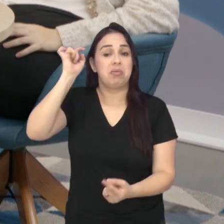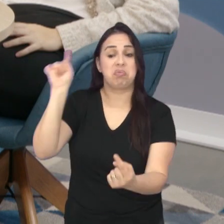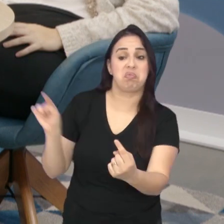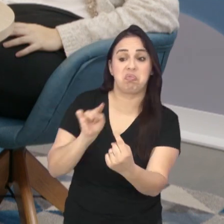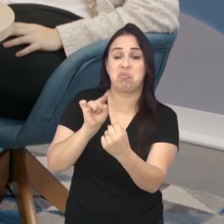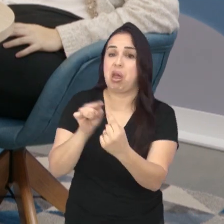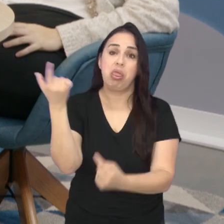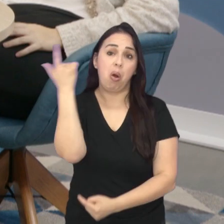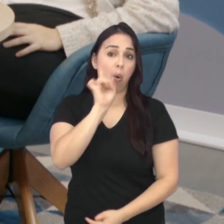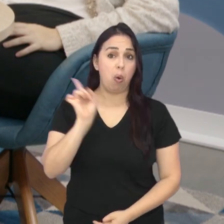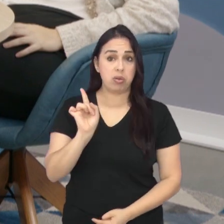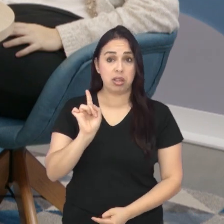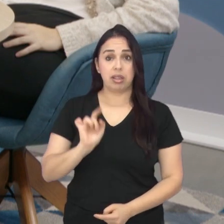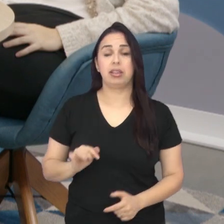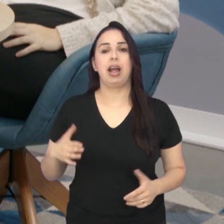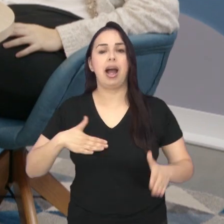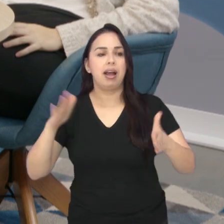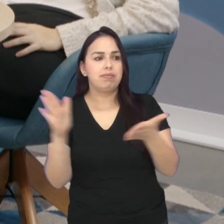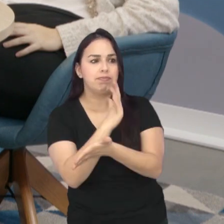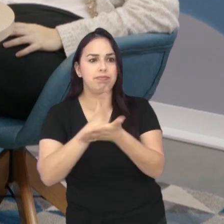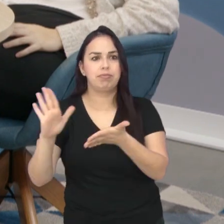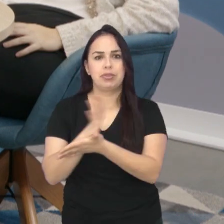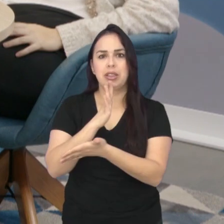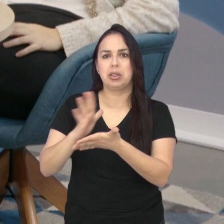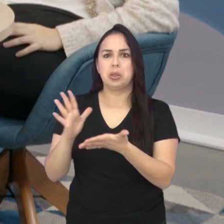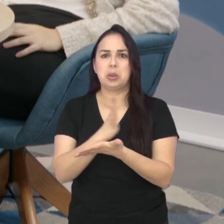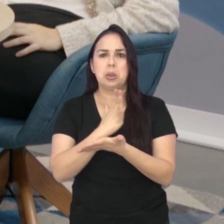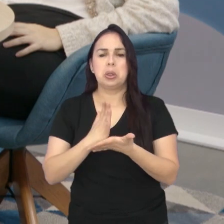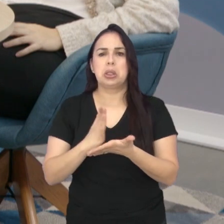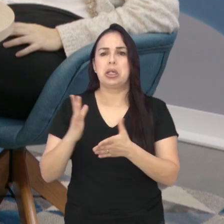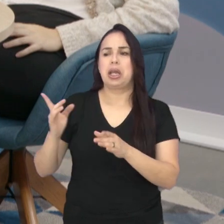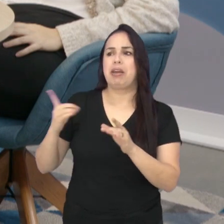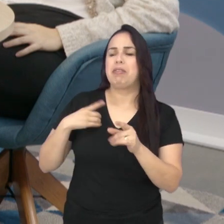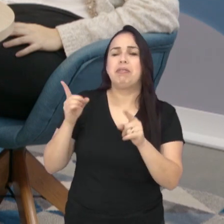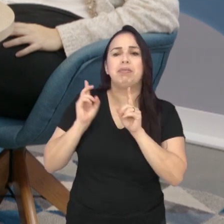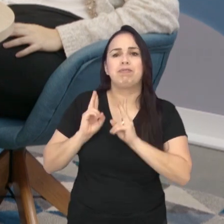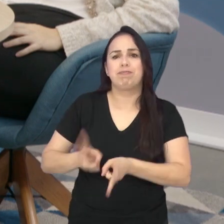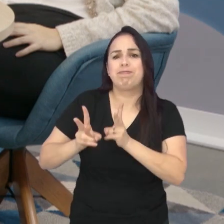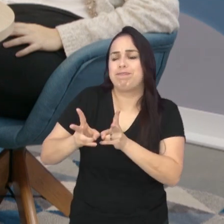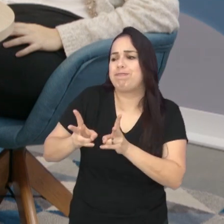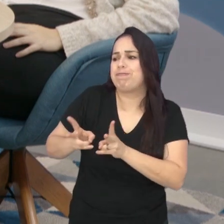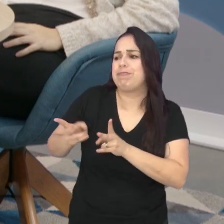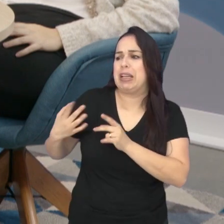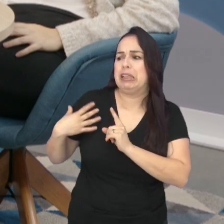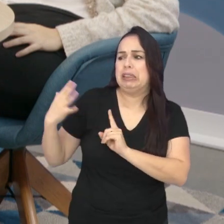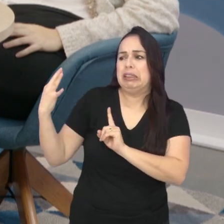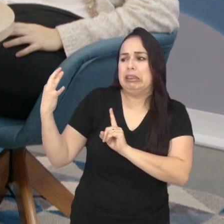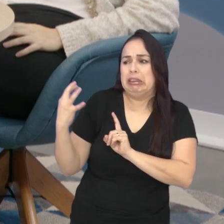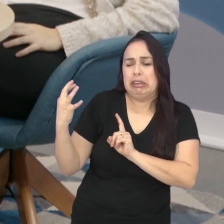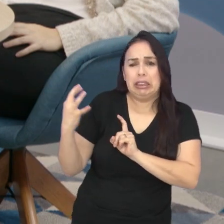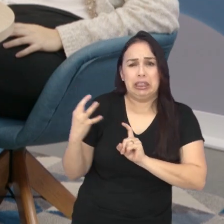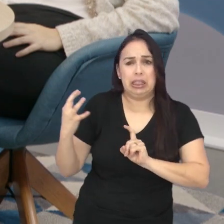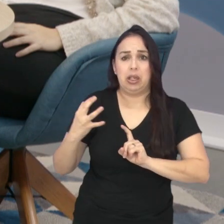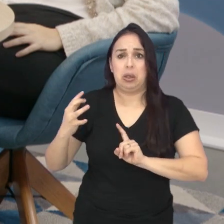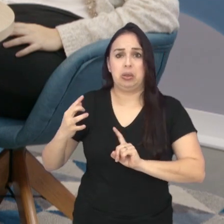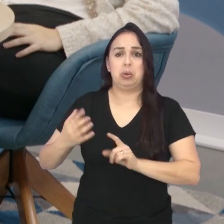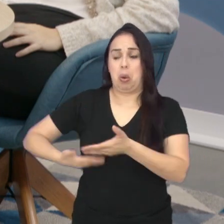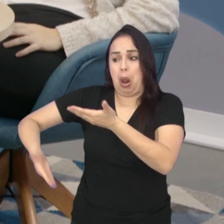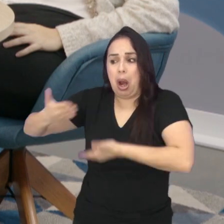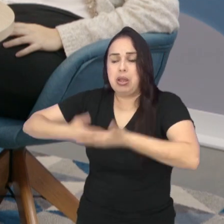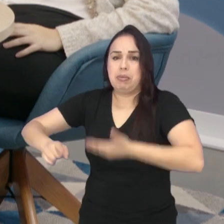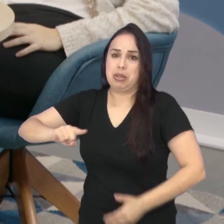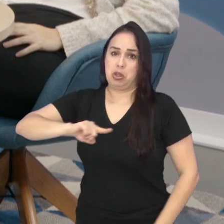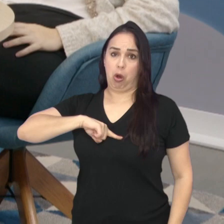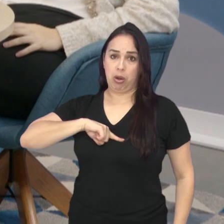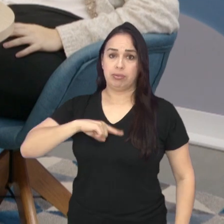e mexe com as pessoas. Muitas delas ficam por décadas com um parceiro ou parceira sendo vítimas de um relacionamento abusivo. E